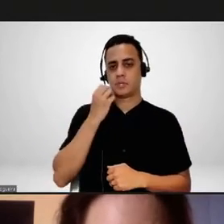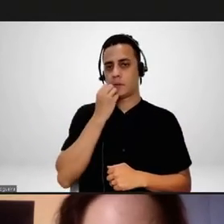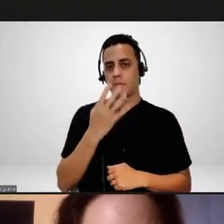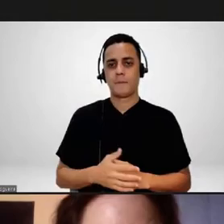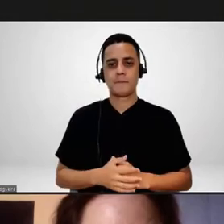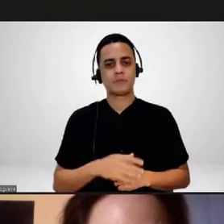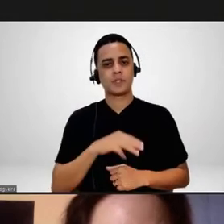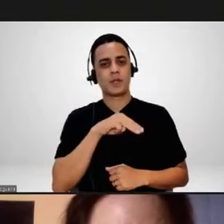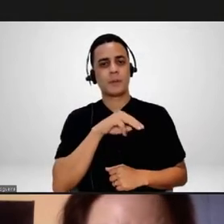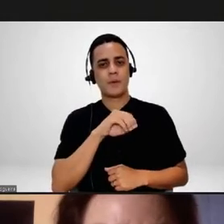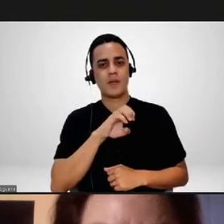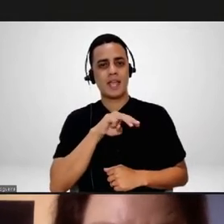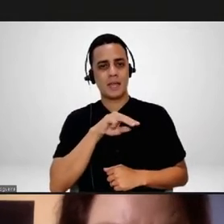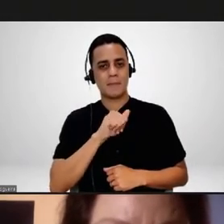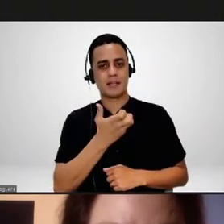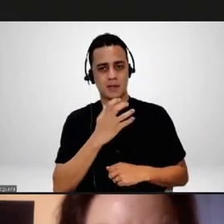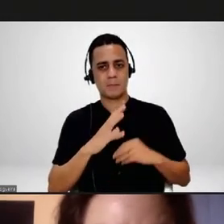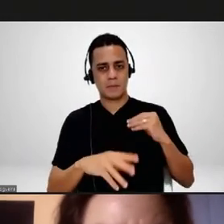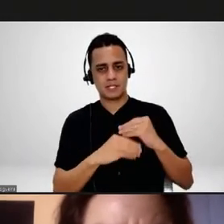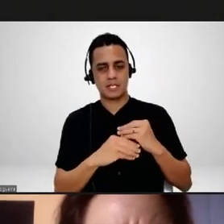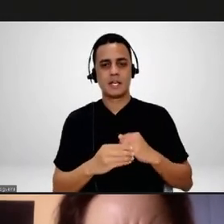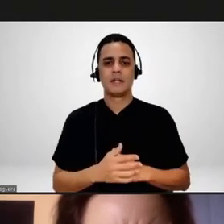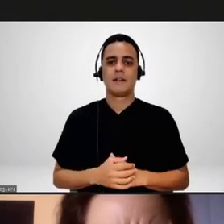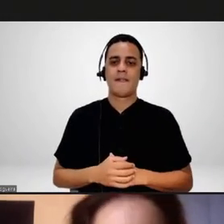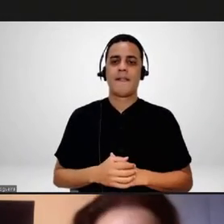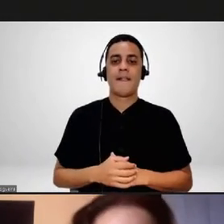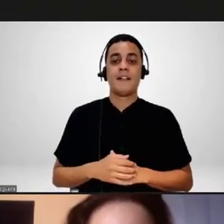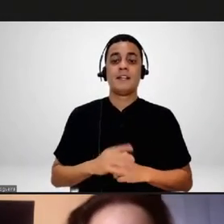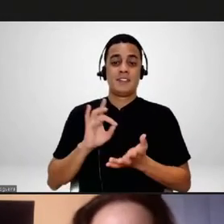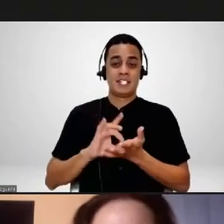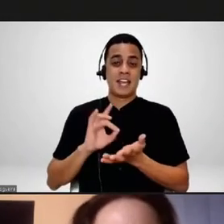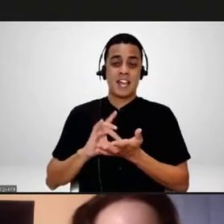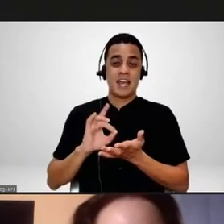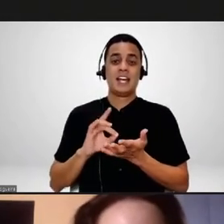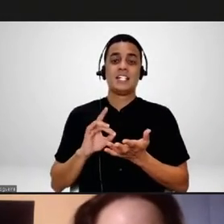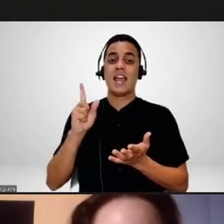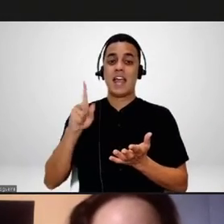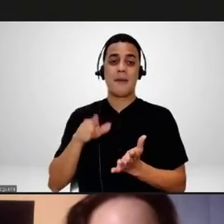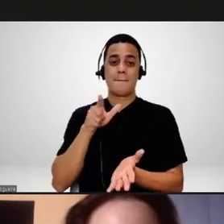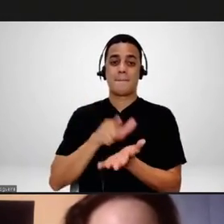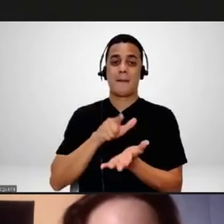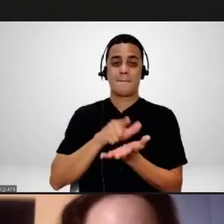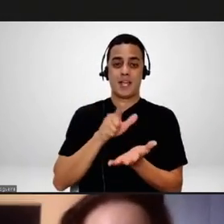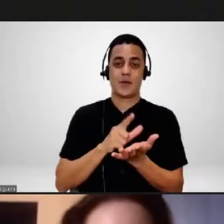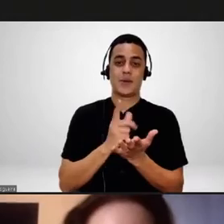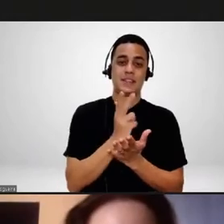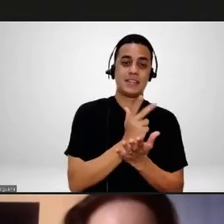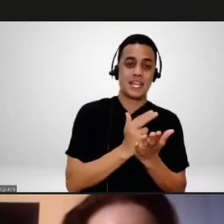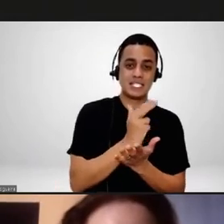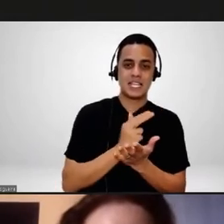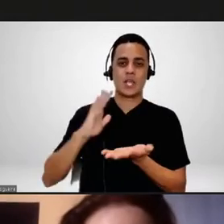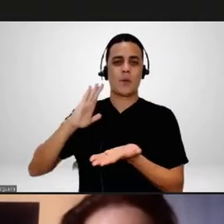você Tá? completa. Inclusive, papel, vamos dizer assim, papel, desenho e